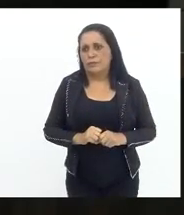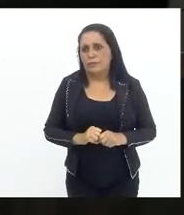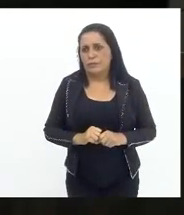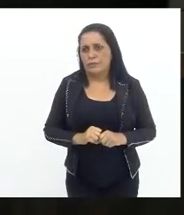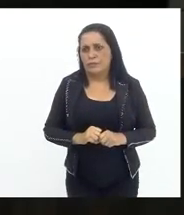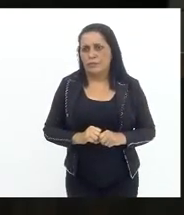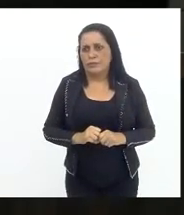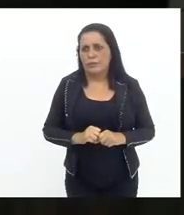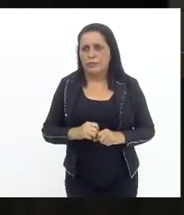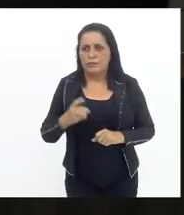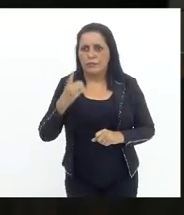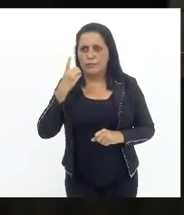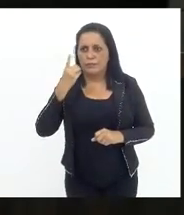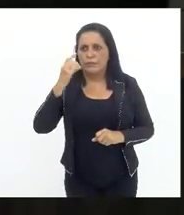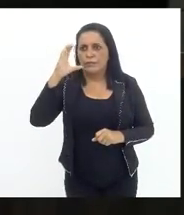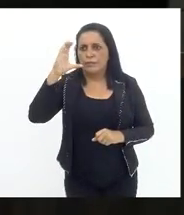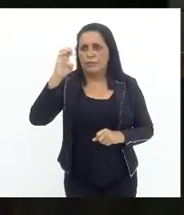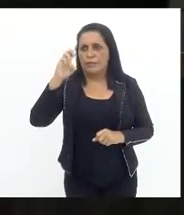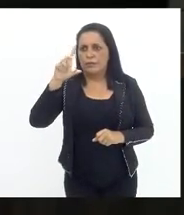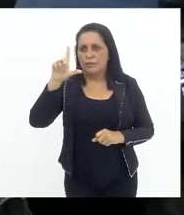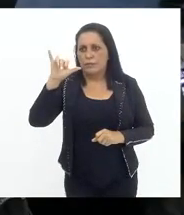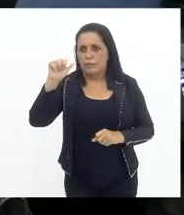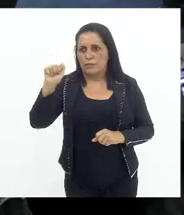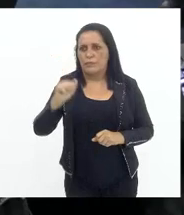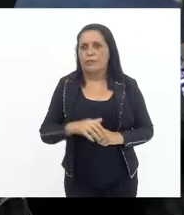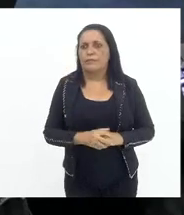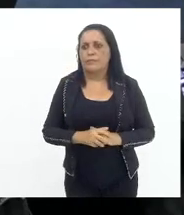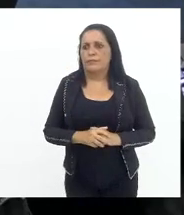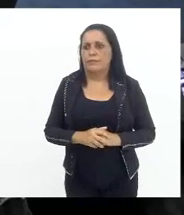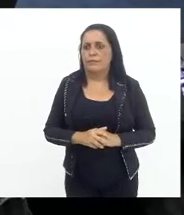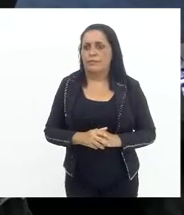Deputado Valdec e deputada Célia.